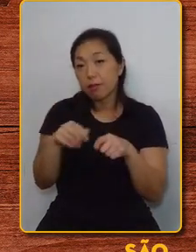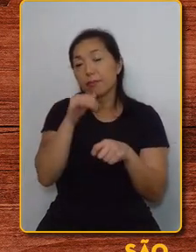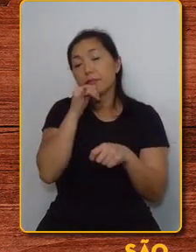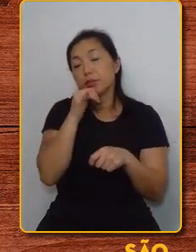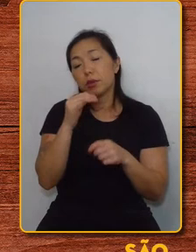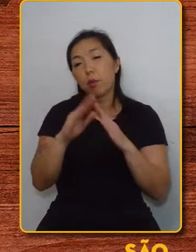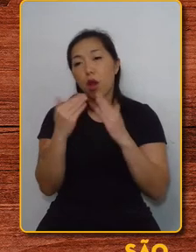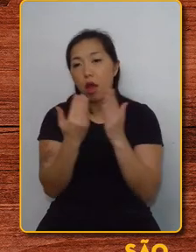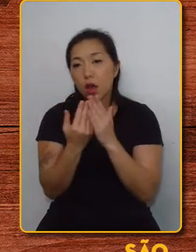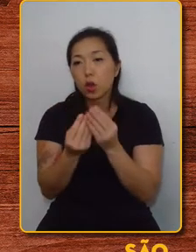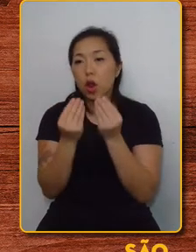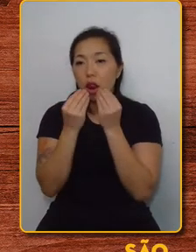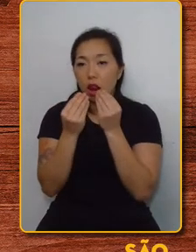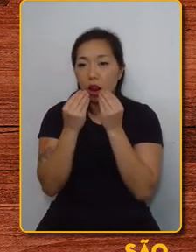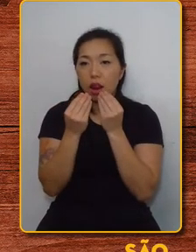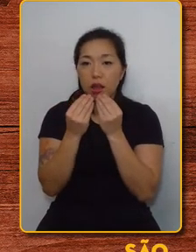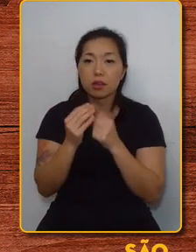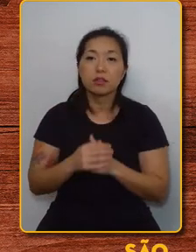no programa de compras